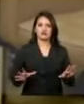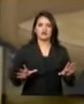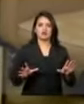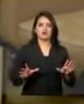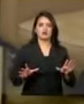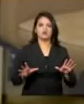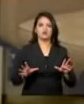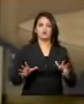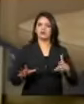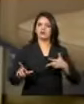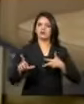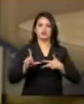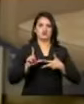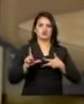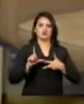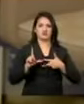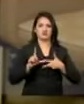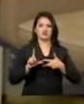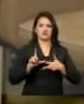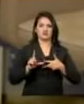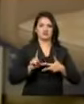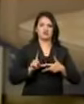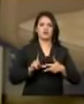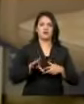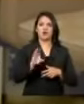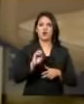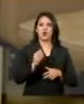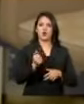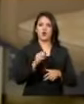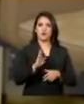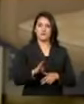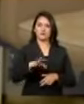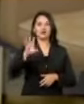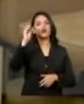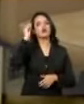Legislativo. Entende? A Ordem dos Advogados do Brasil,